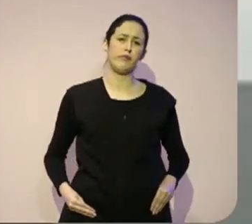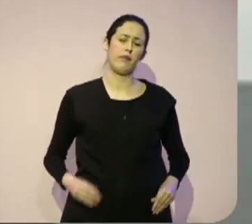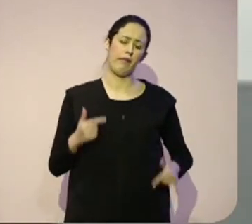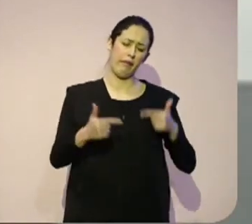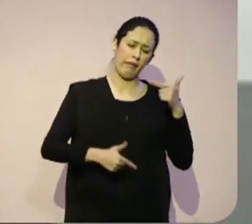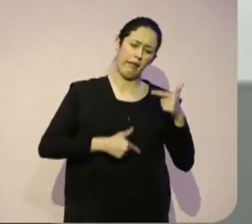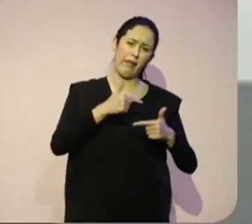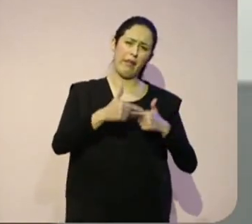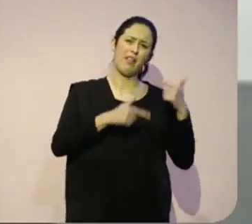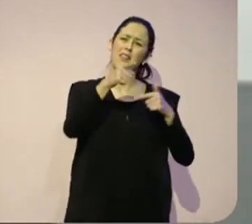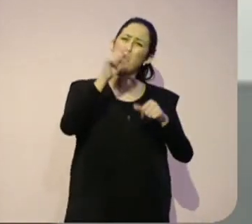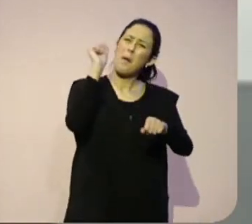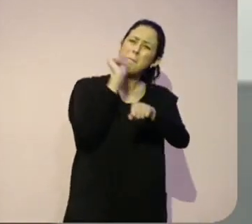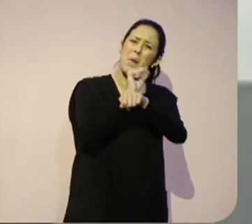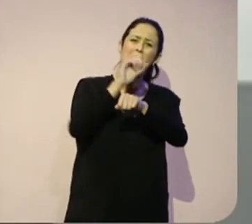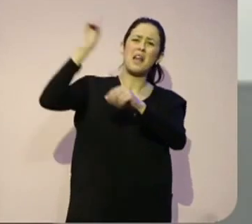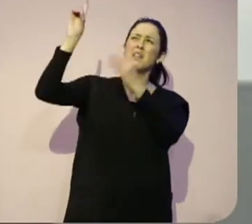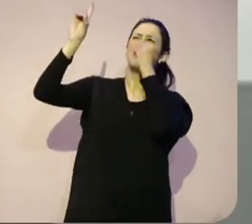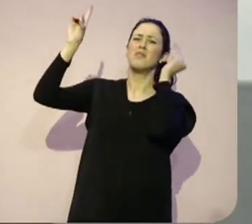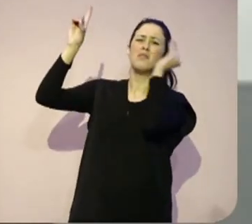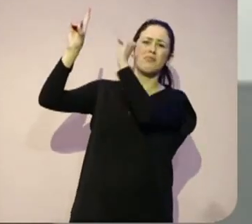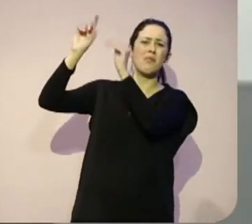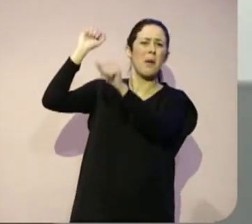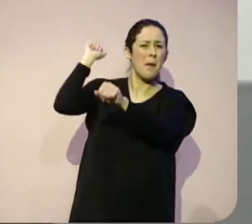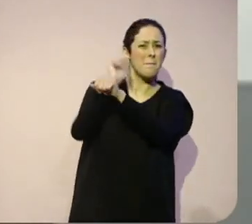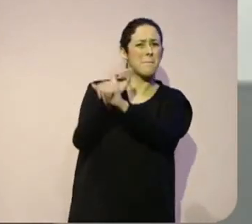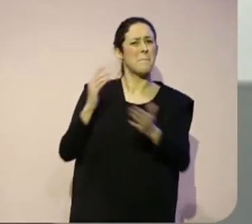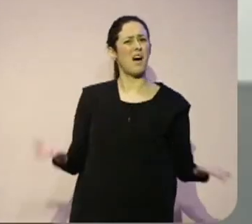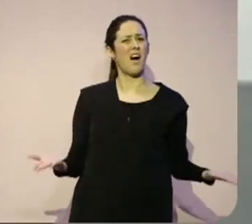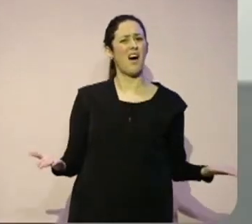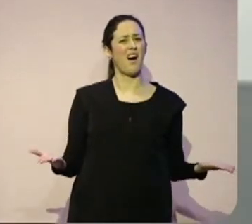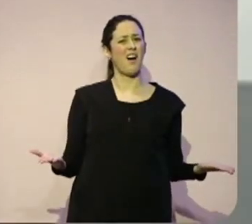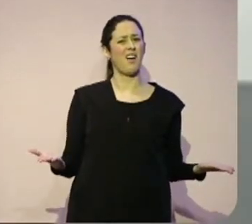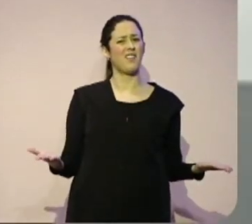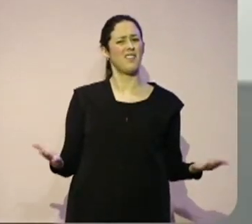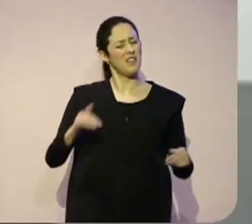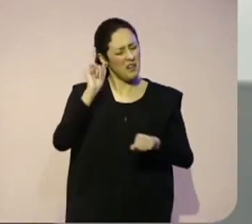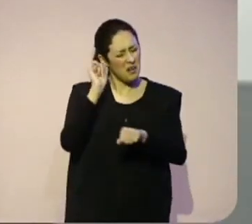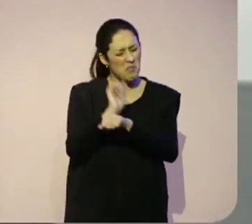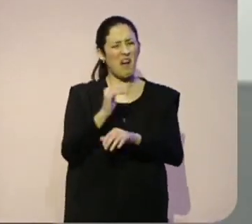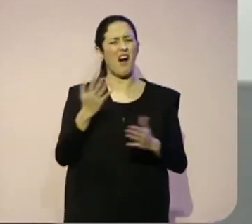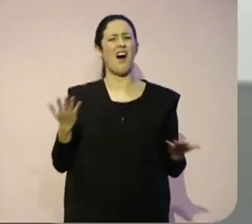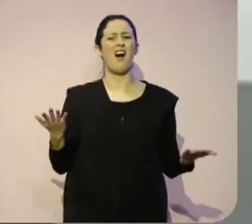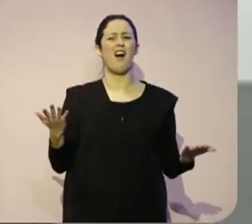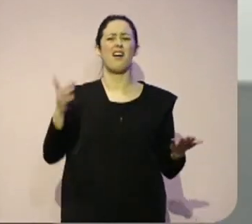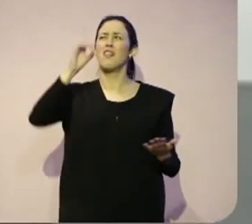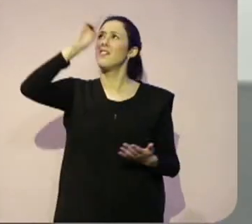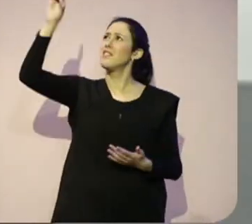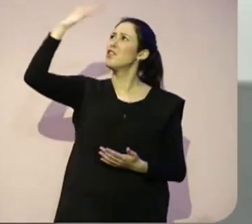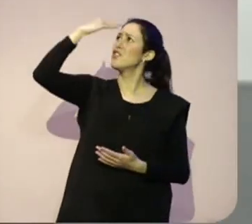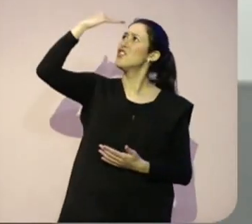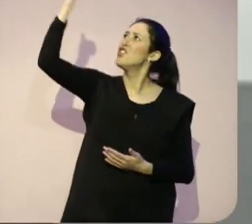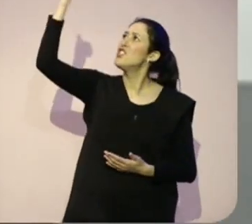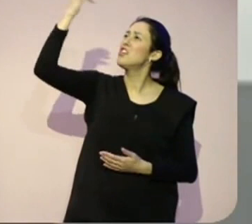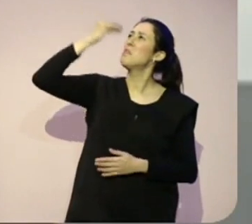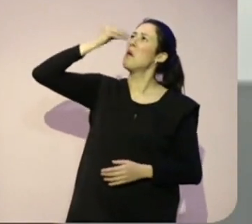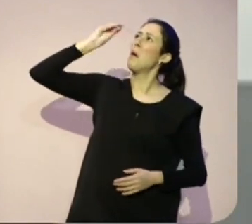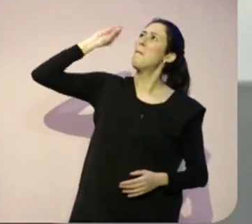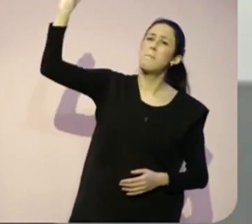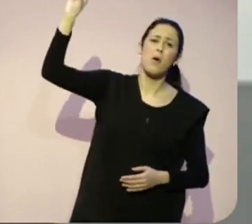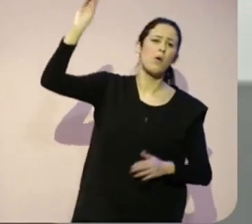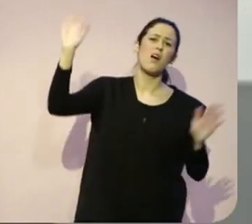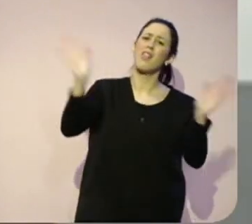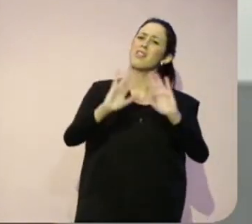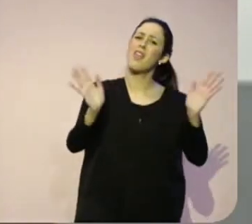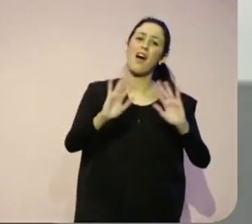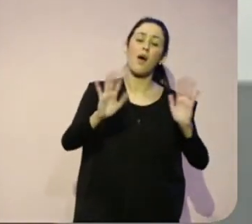Para de resistir. Para de resistir o chamado de Deus para a sua vida.